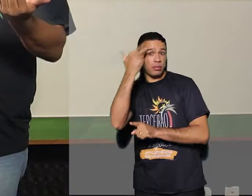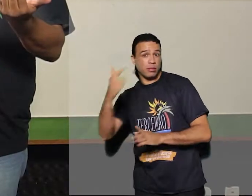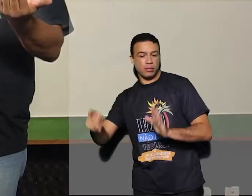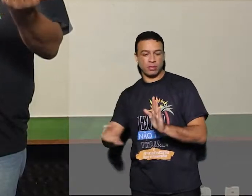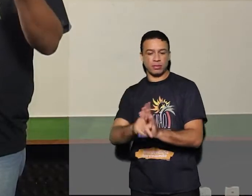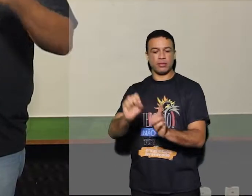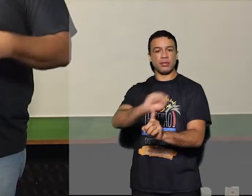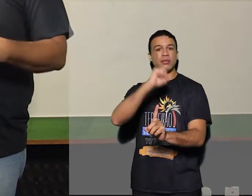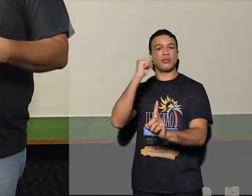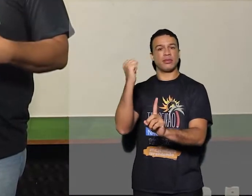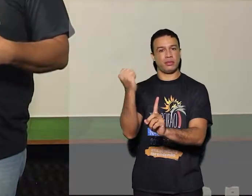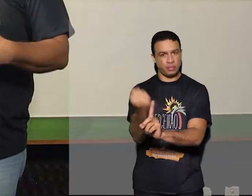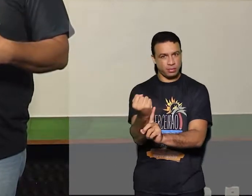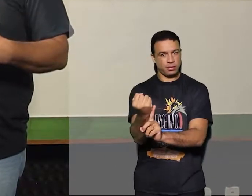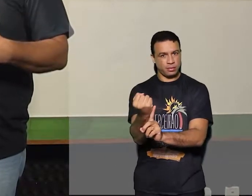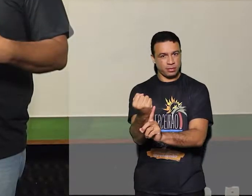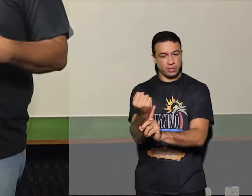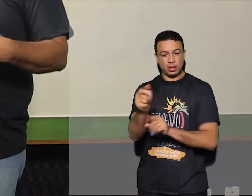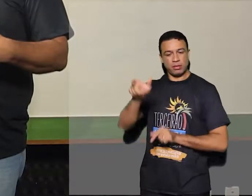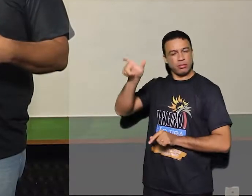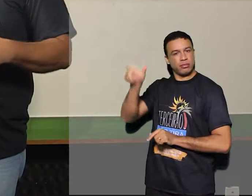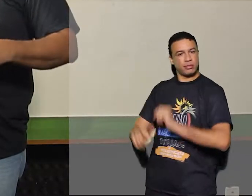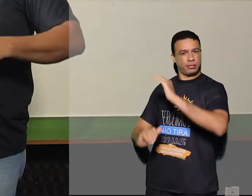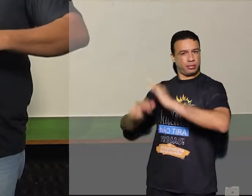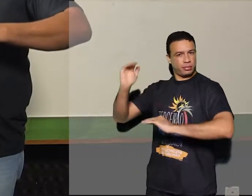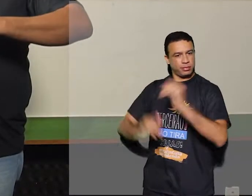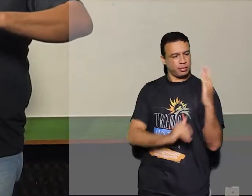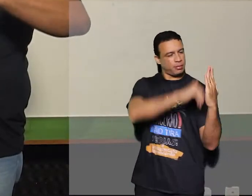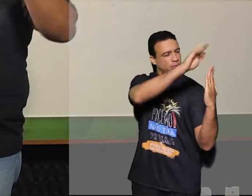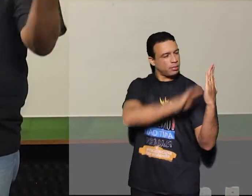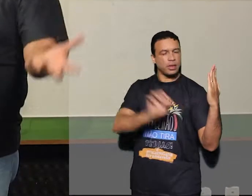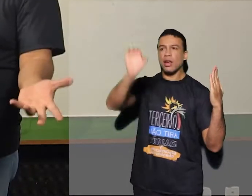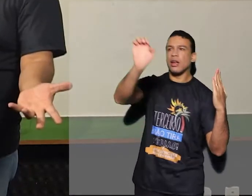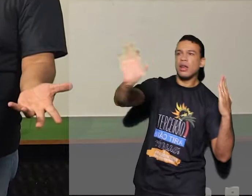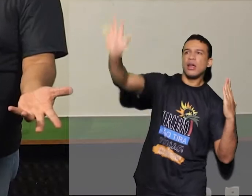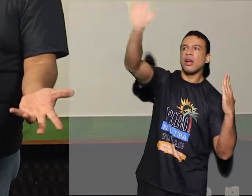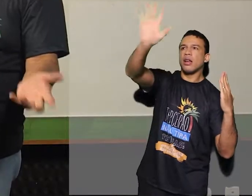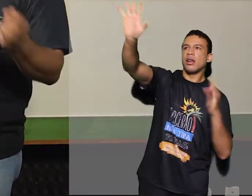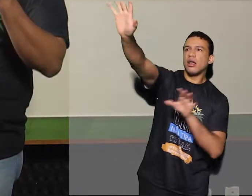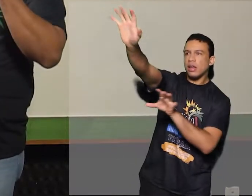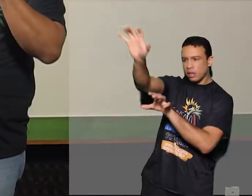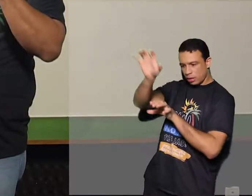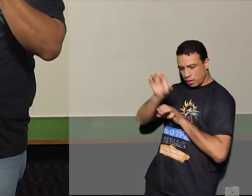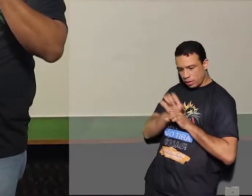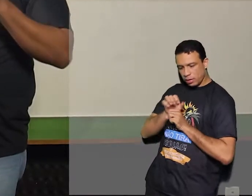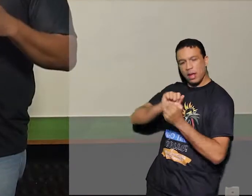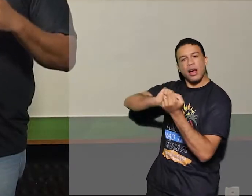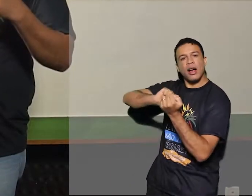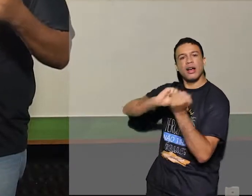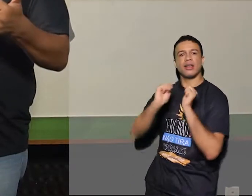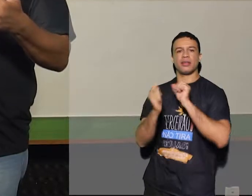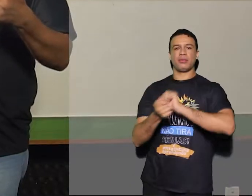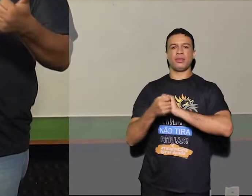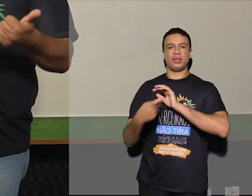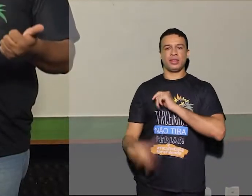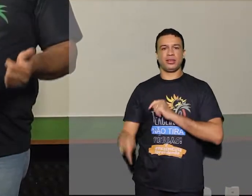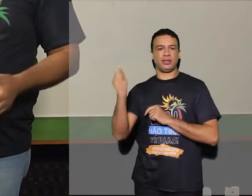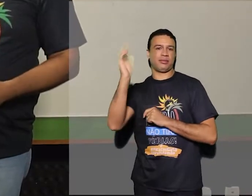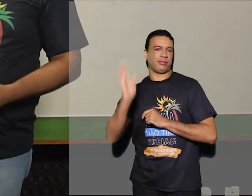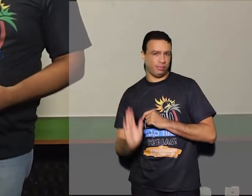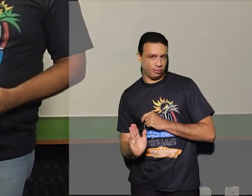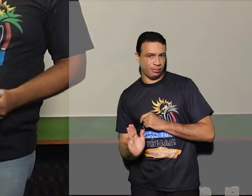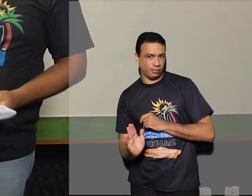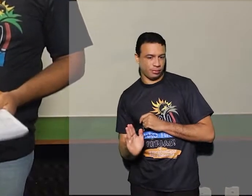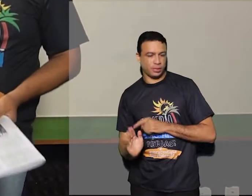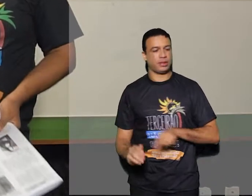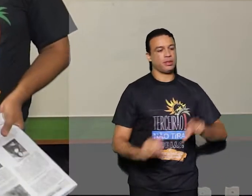brasileiros aprenderam as técnicas neoclássicas europeias, mas adaptaram como o famoso jeitinho brasileiro. A seguir, a pergunta é, qual